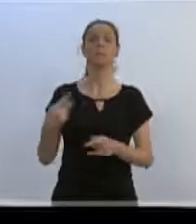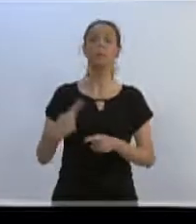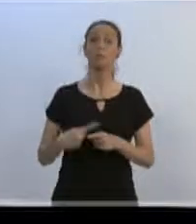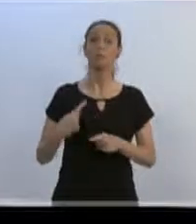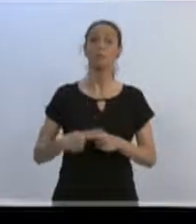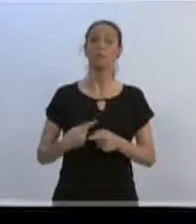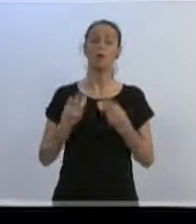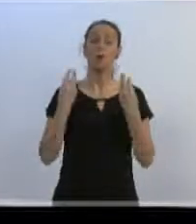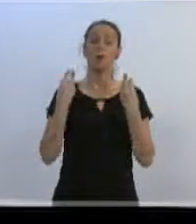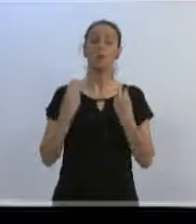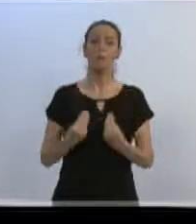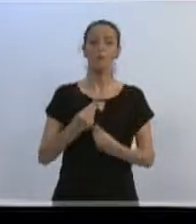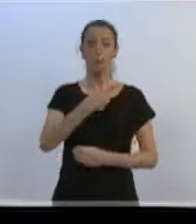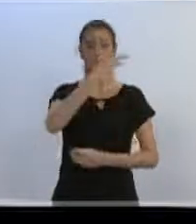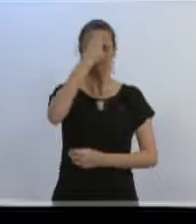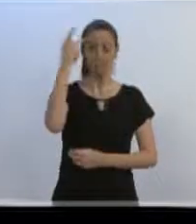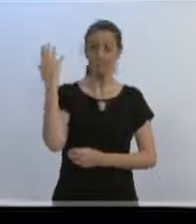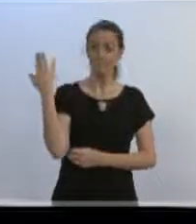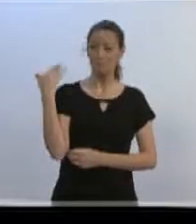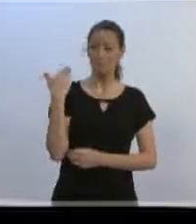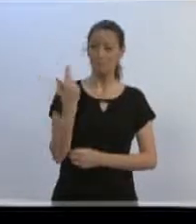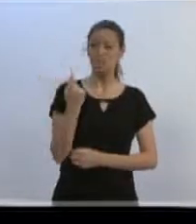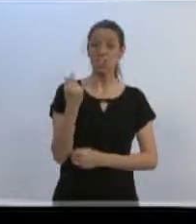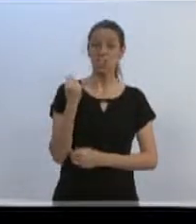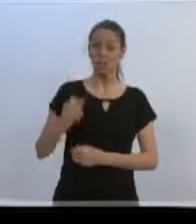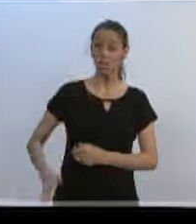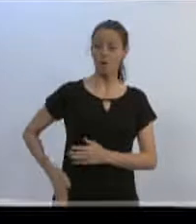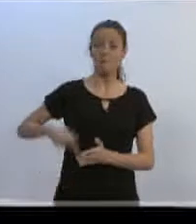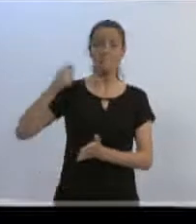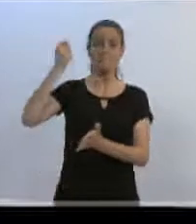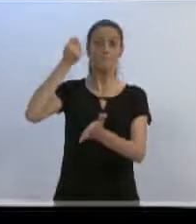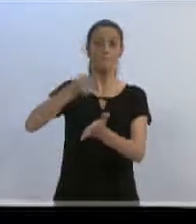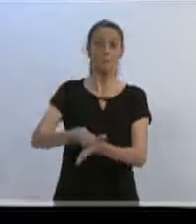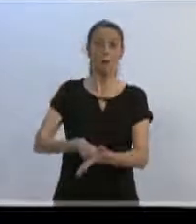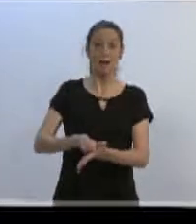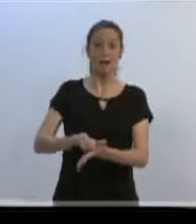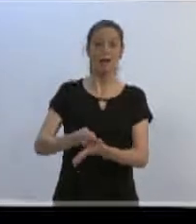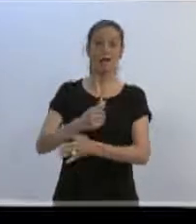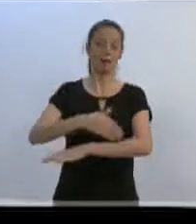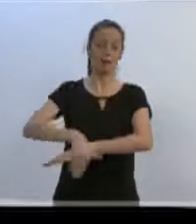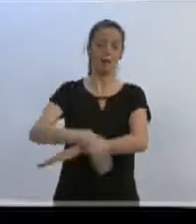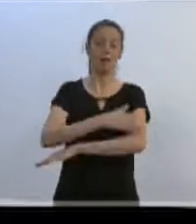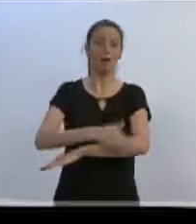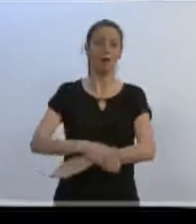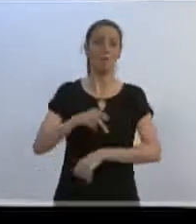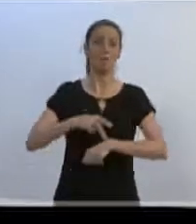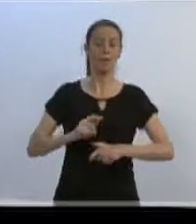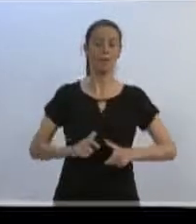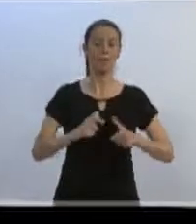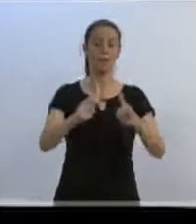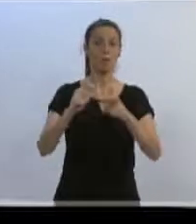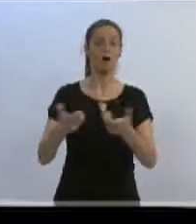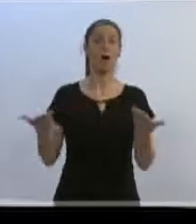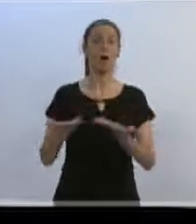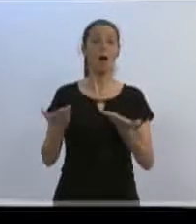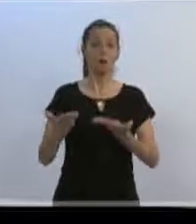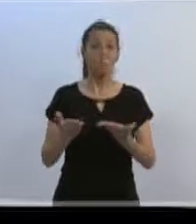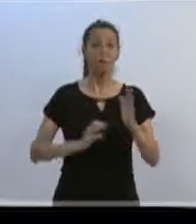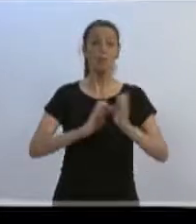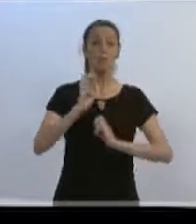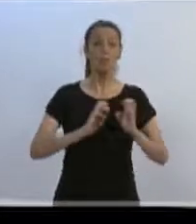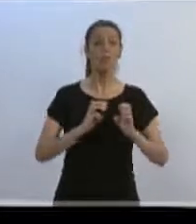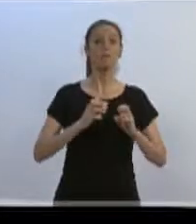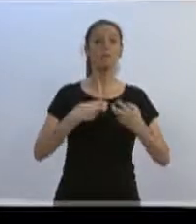morador pagou do bolso eu acompanhei eu acompanhei esses moradores o tempo e o